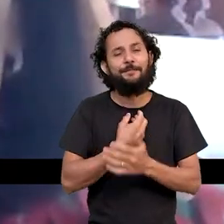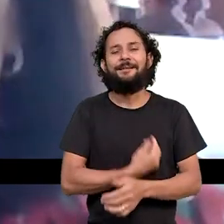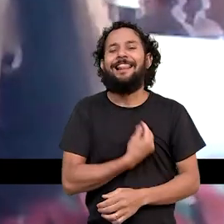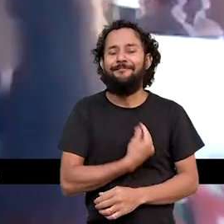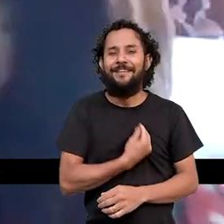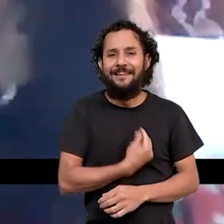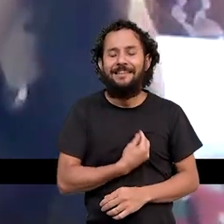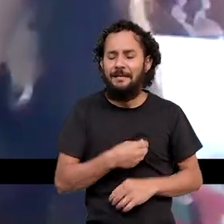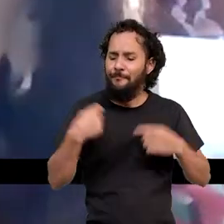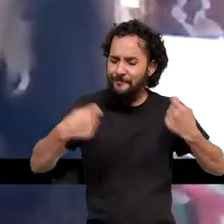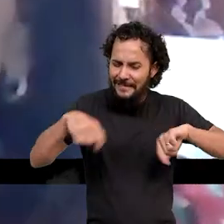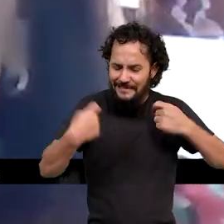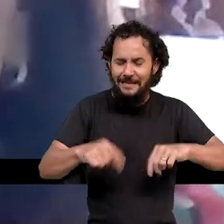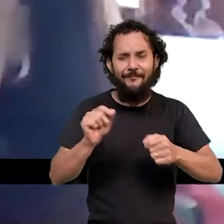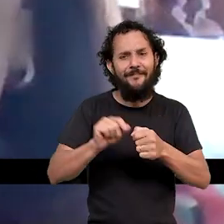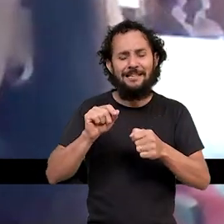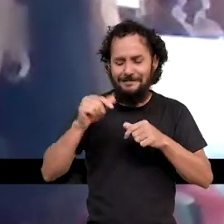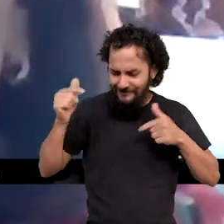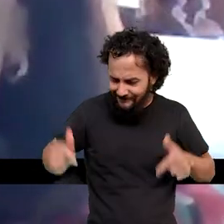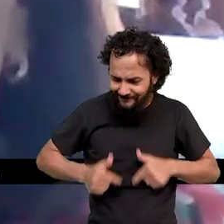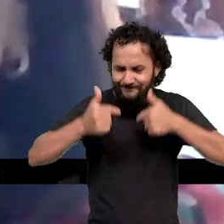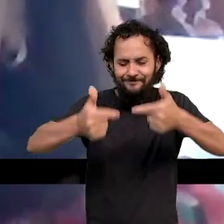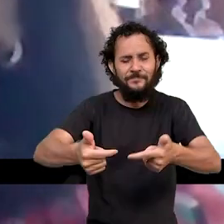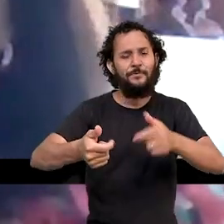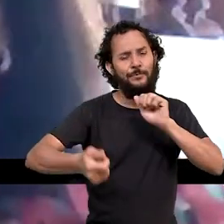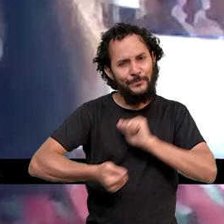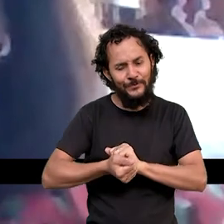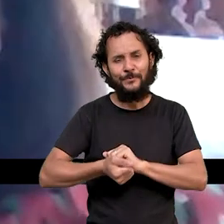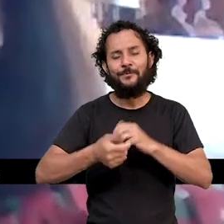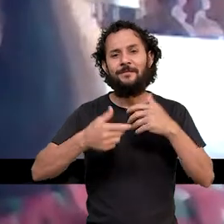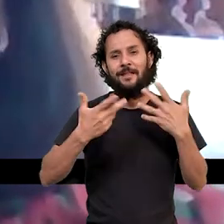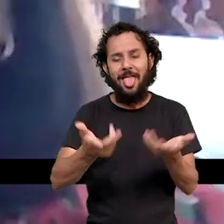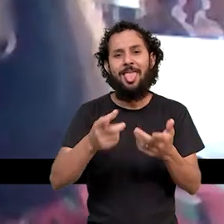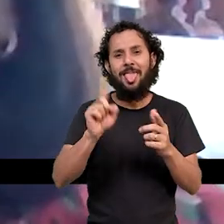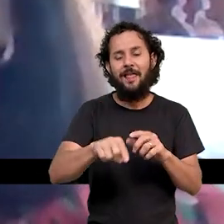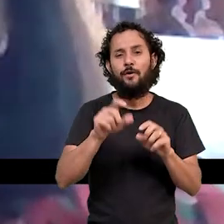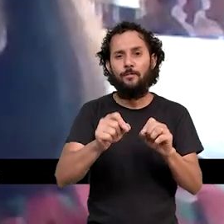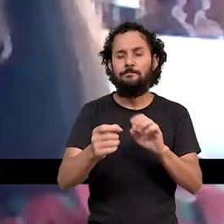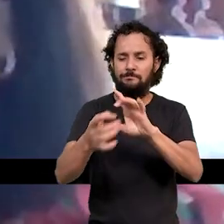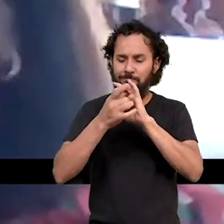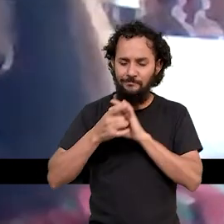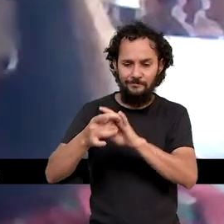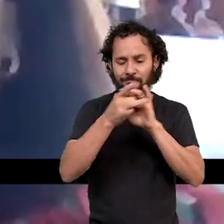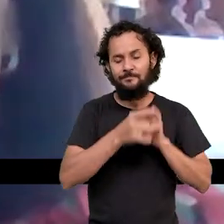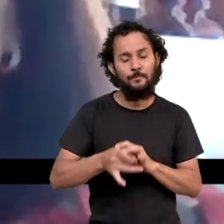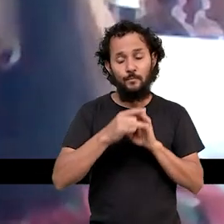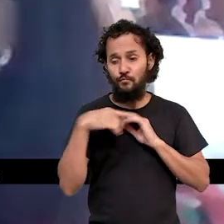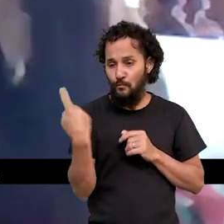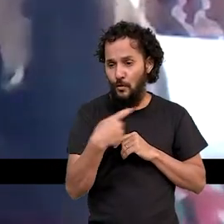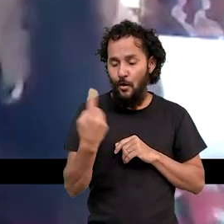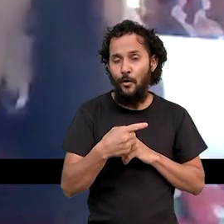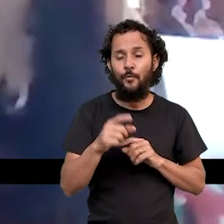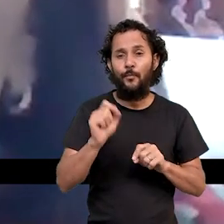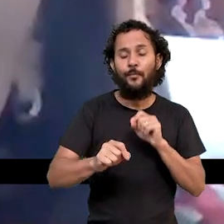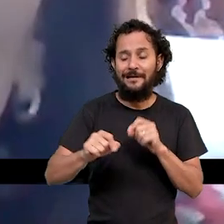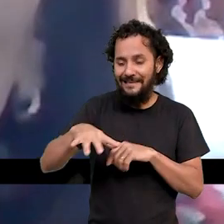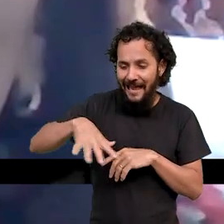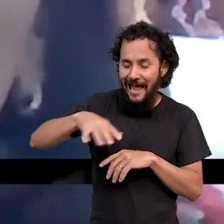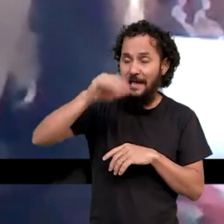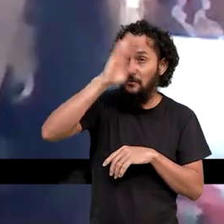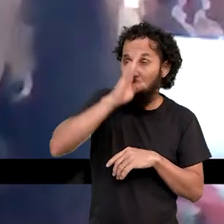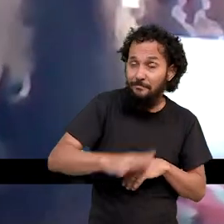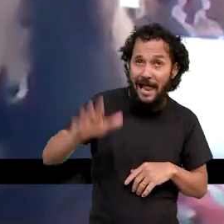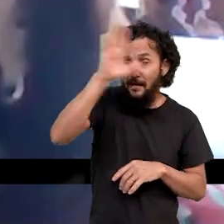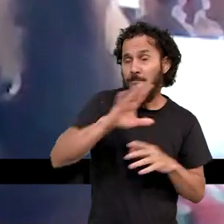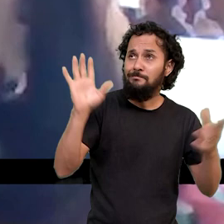pela vida. Precisamos fazer esse movimento assim, de forma uníssona, todos nós, em todos os cantos